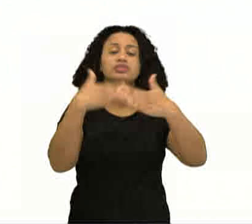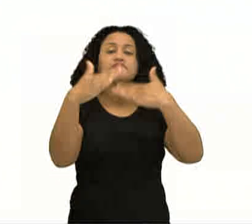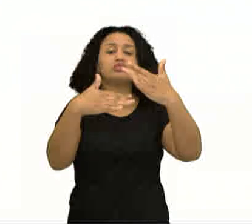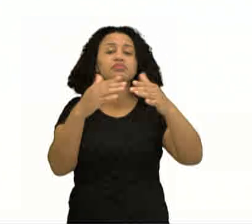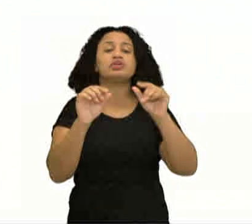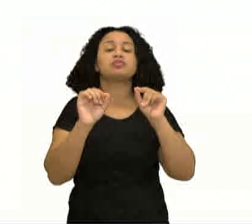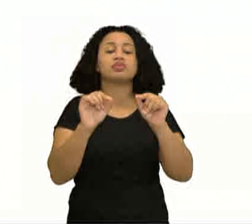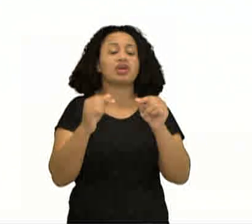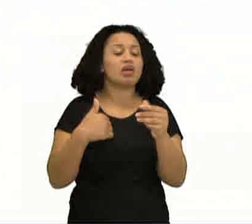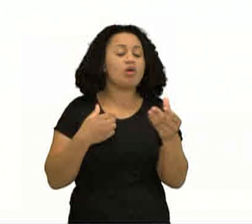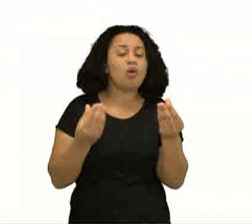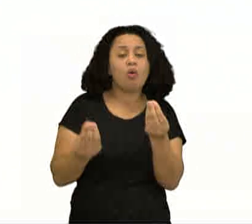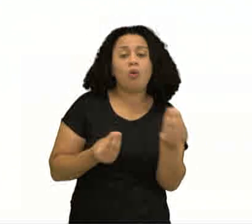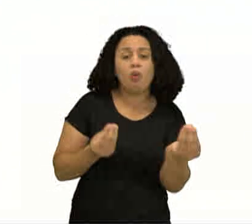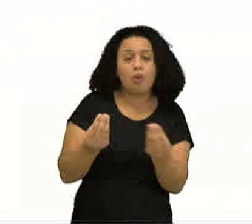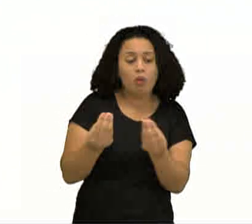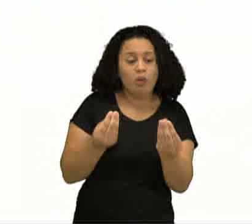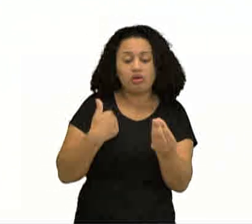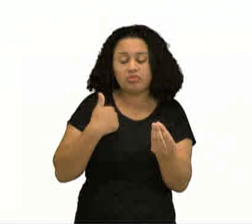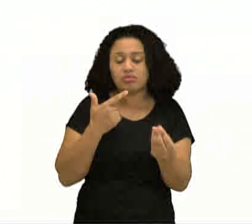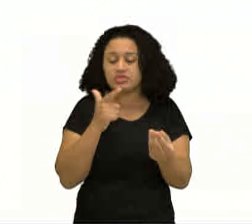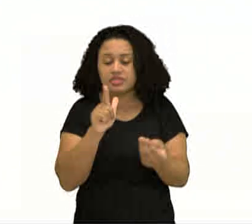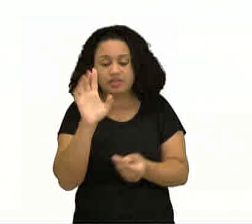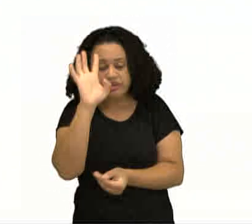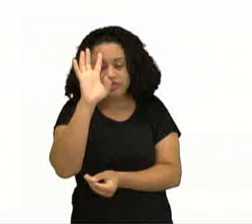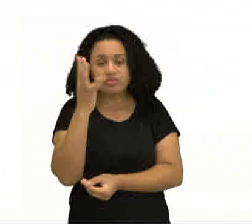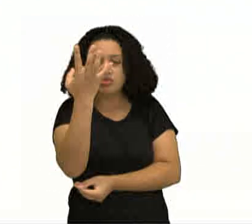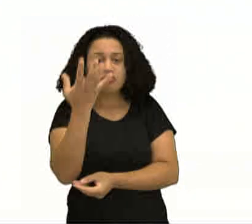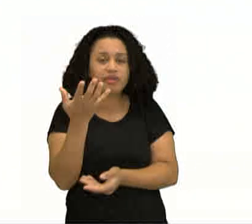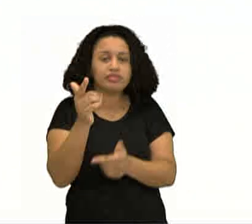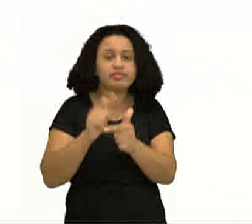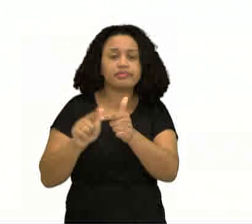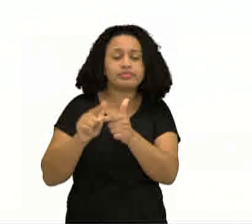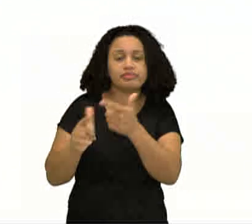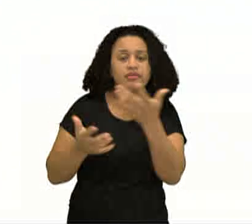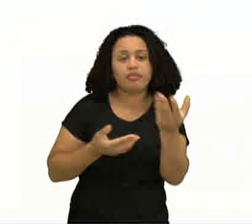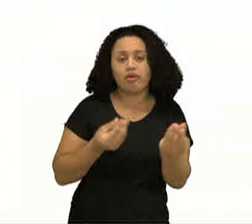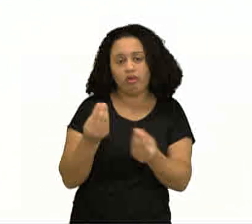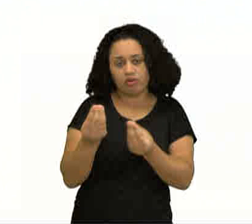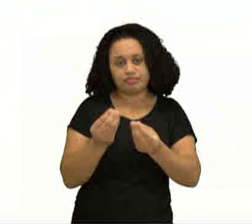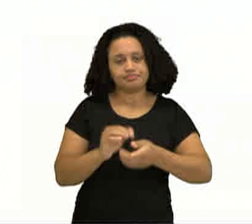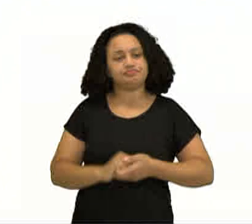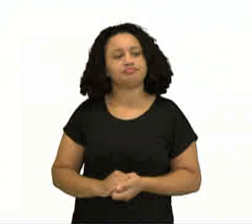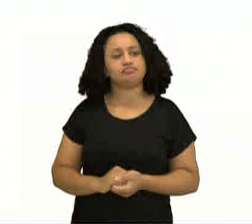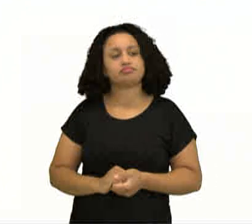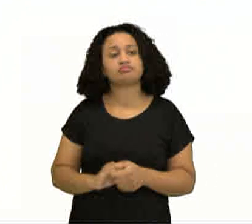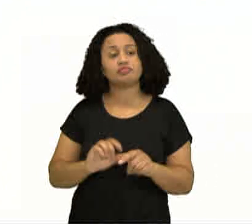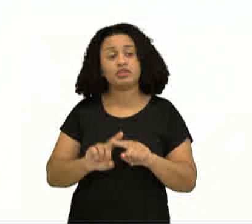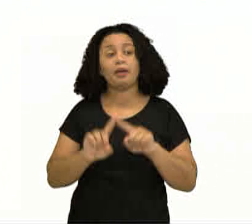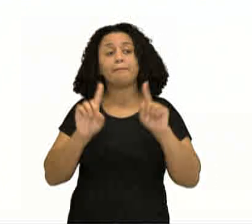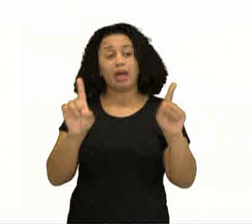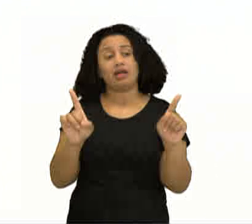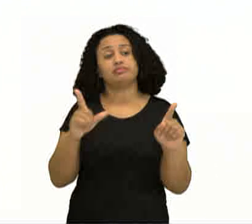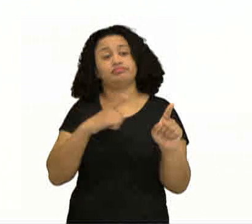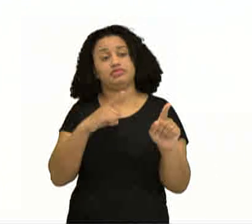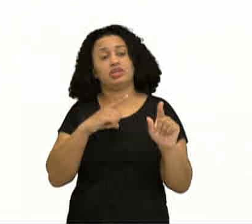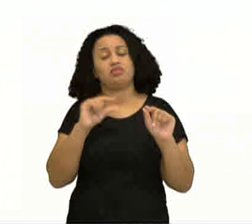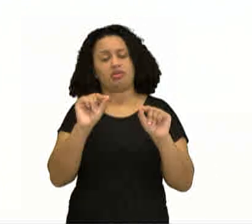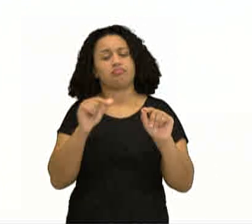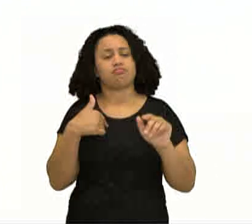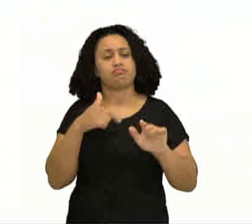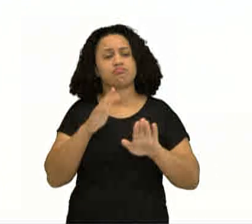de meios para a solução desse sufoco, mas com uma pequena